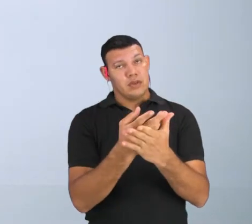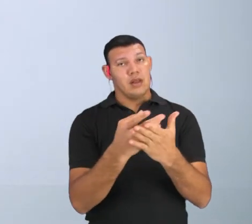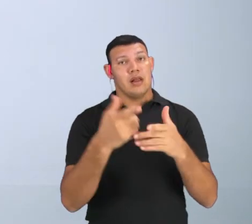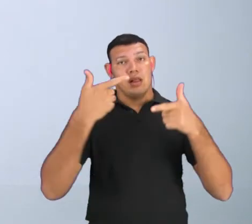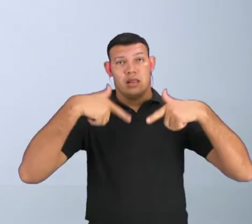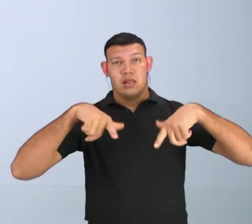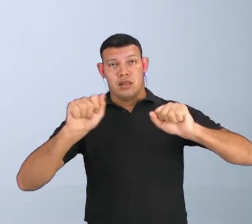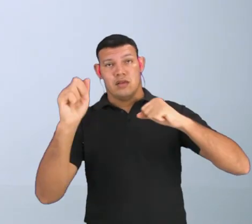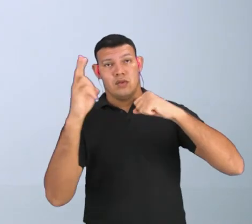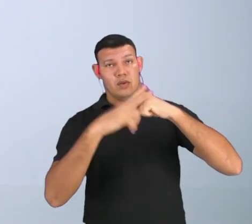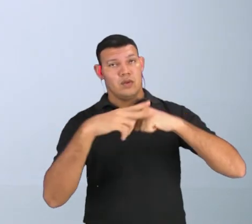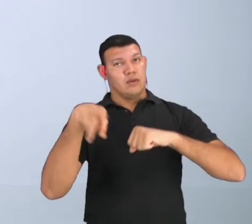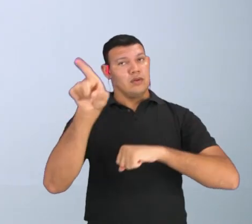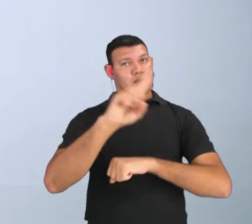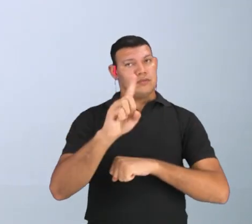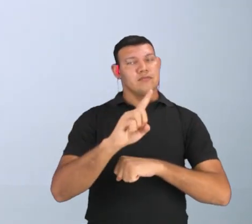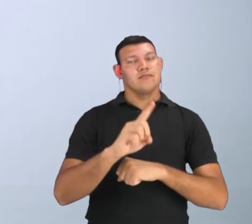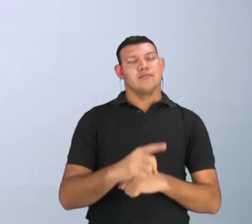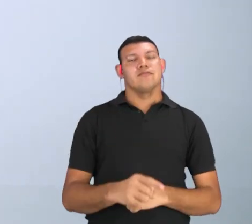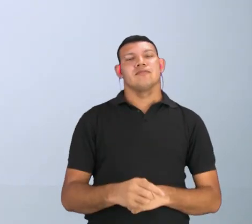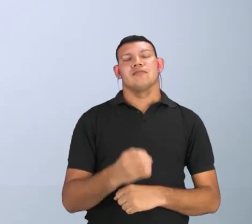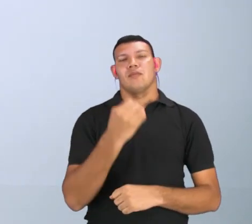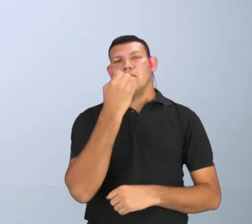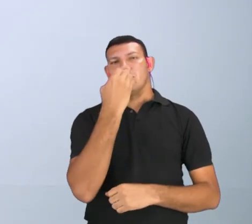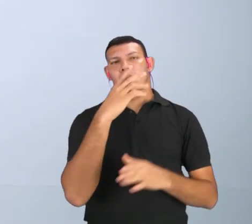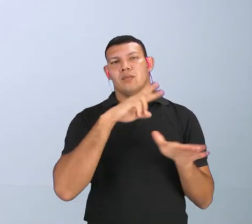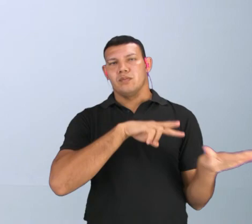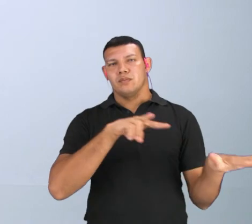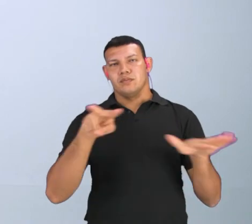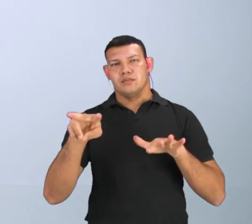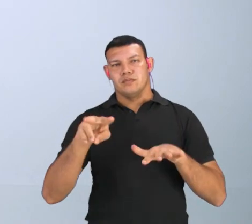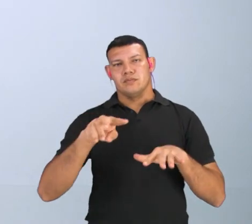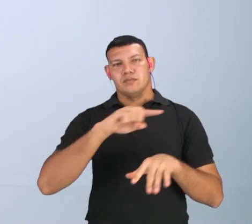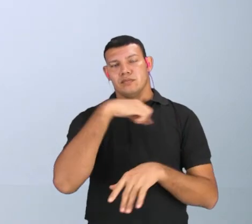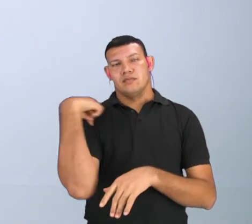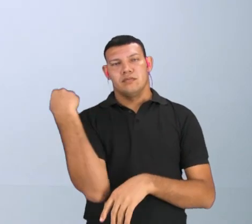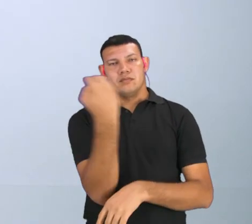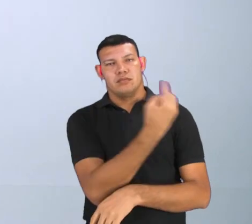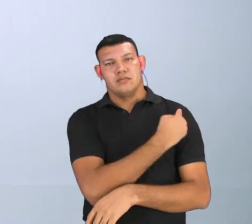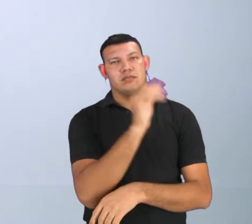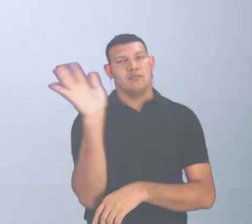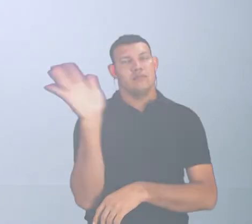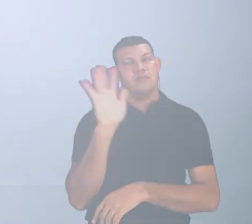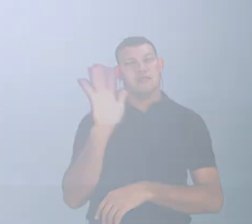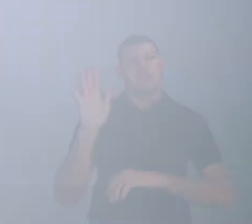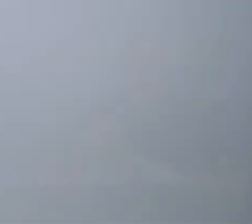de linguagem não verbal e tenham todos uma ótima semana, tá bom? Tchau, tchau!